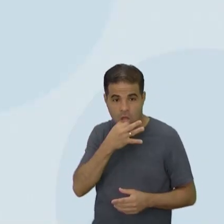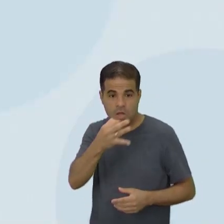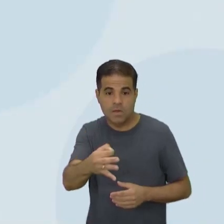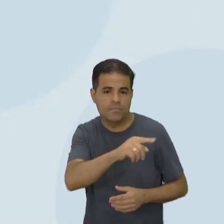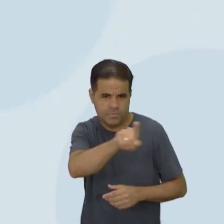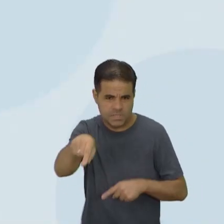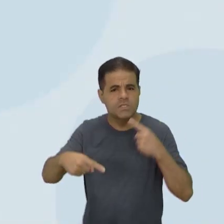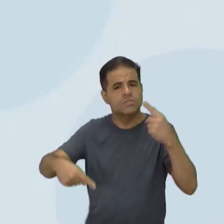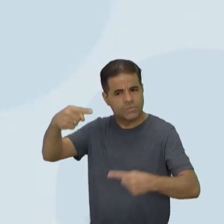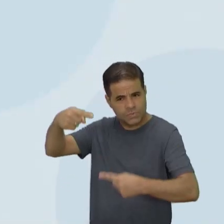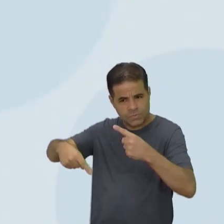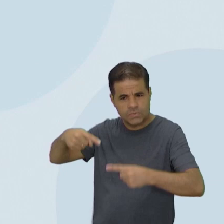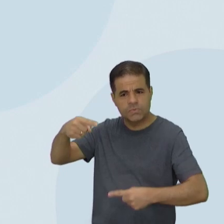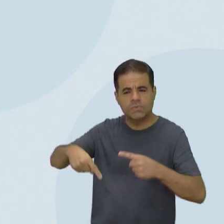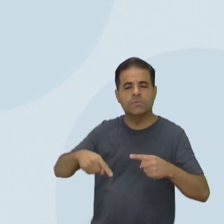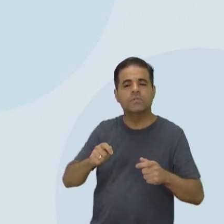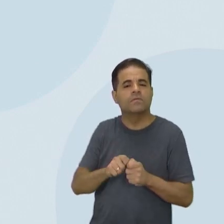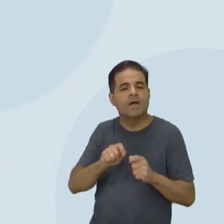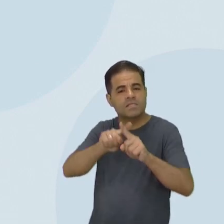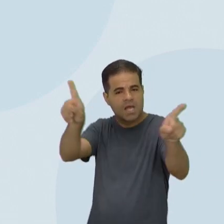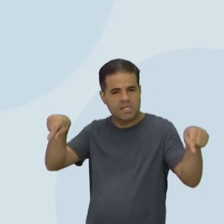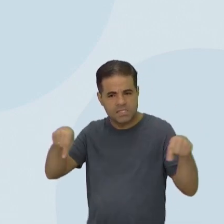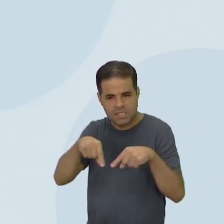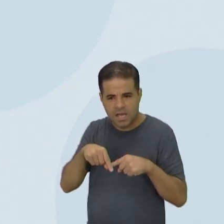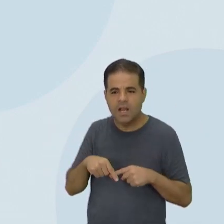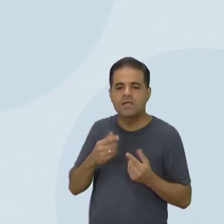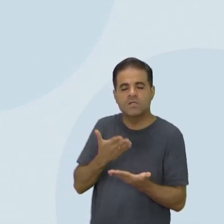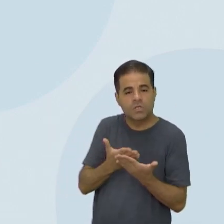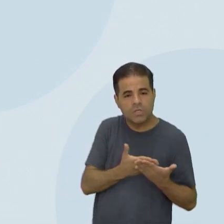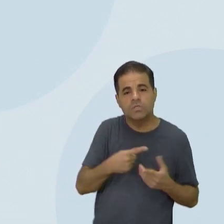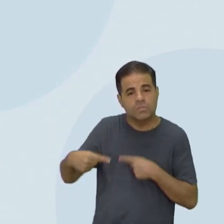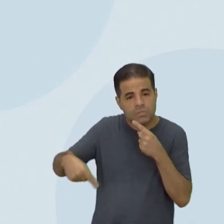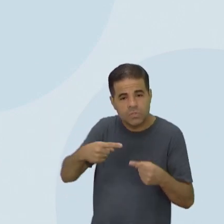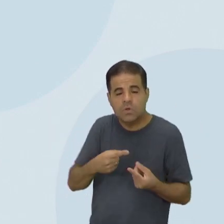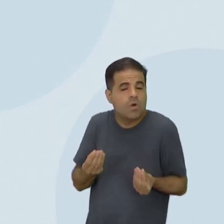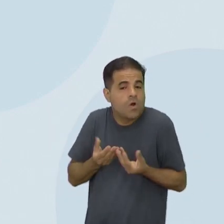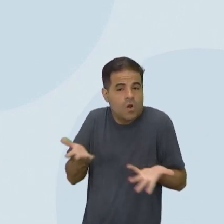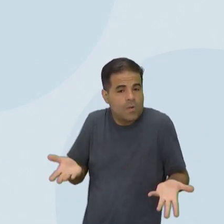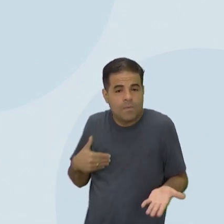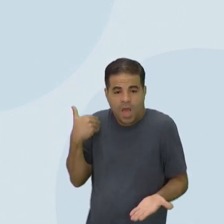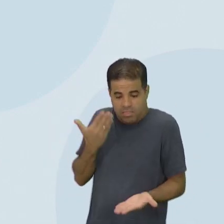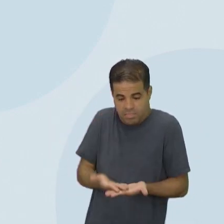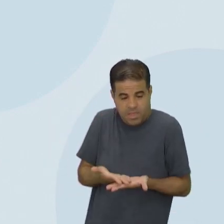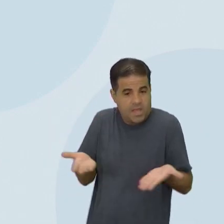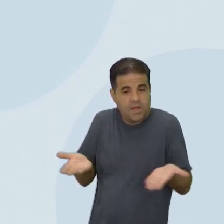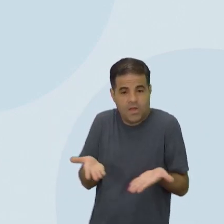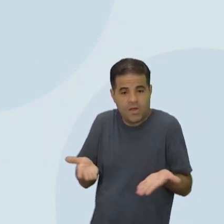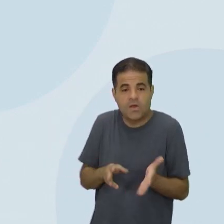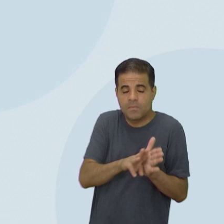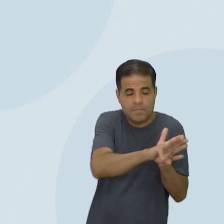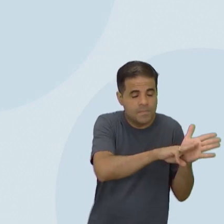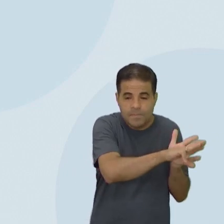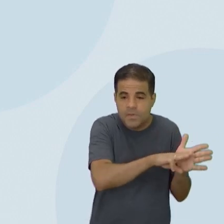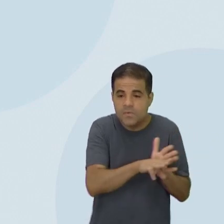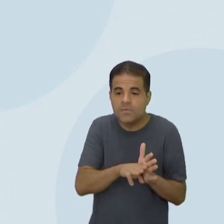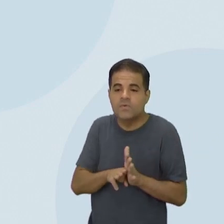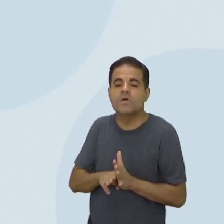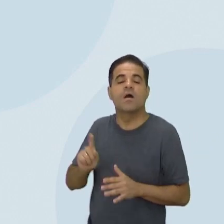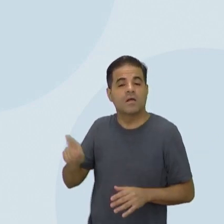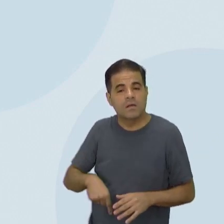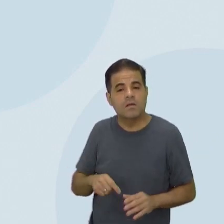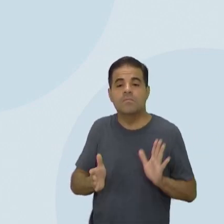vocês discutam entre os pares como estão sendo desenvolvidas as atividades até o momento e como as metodologias